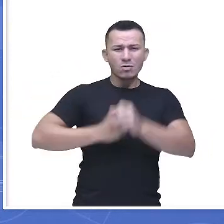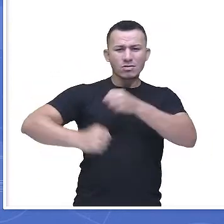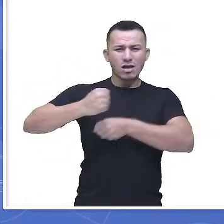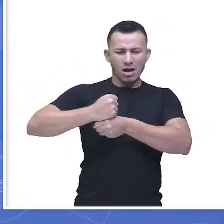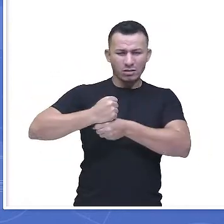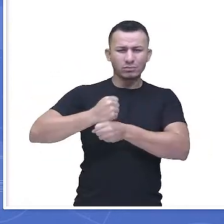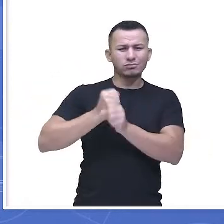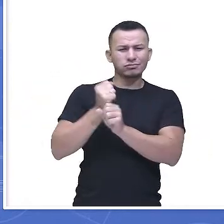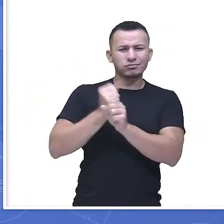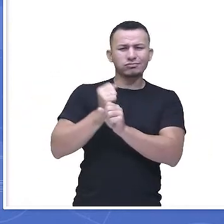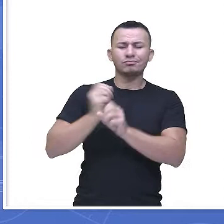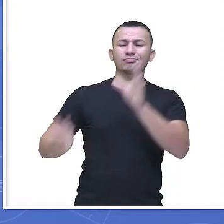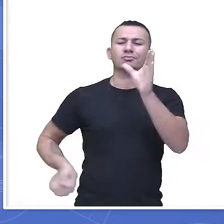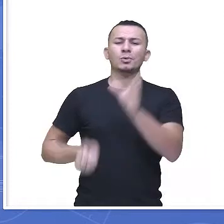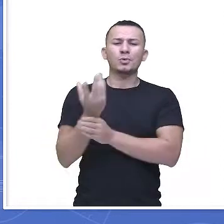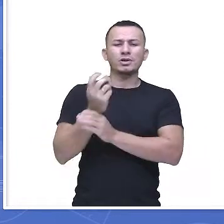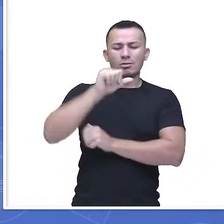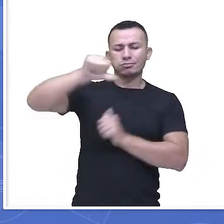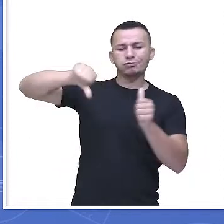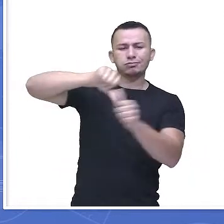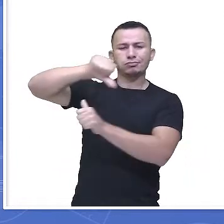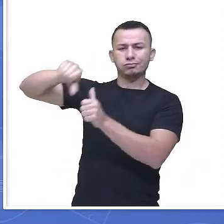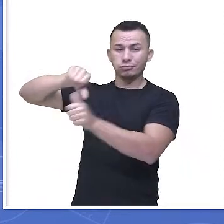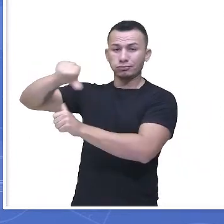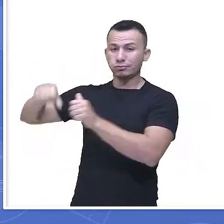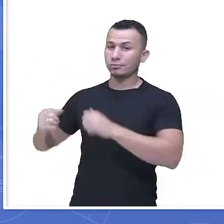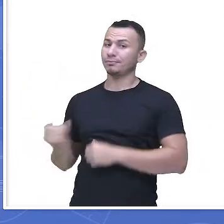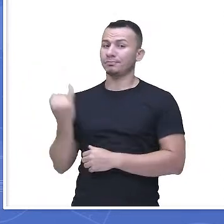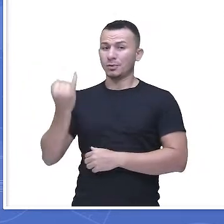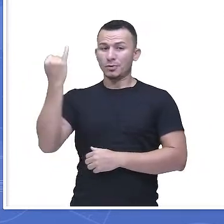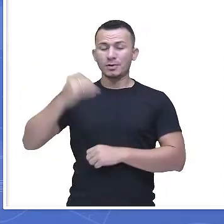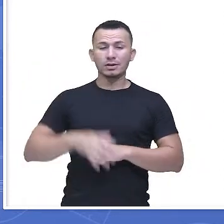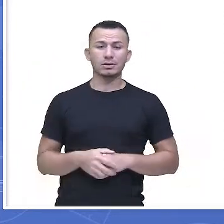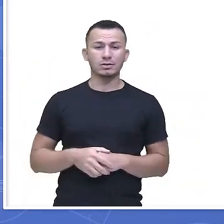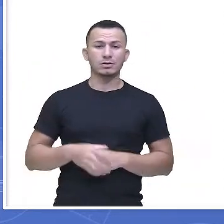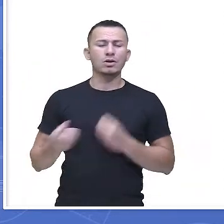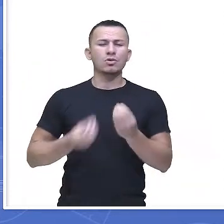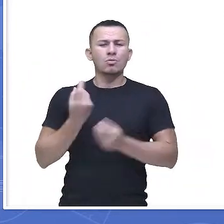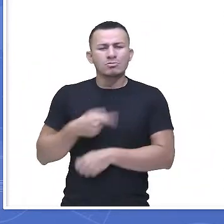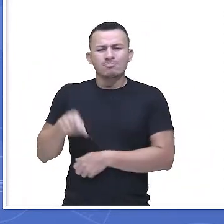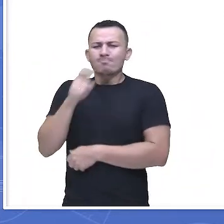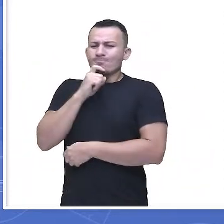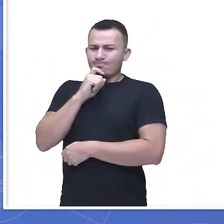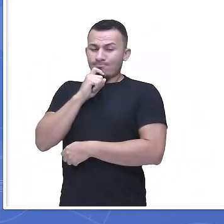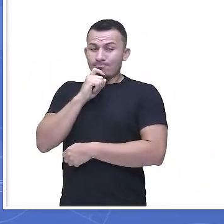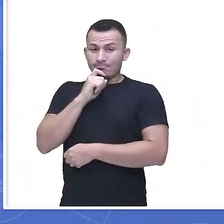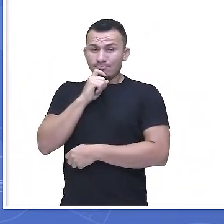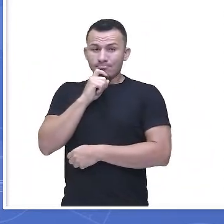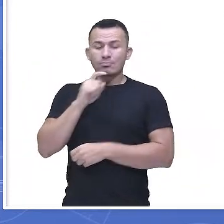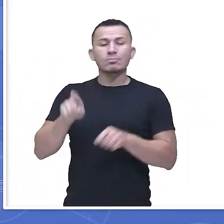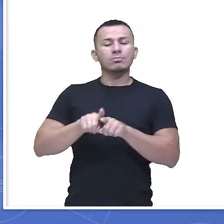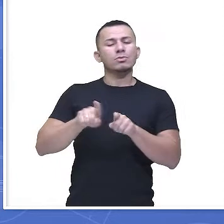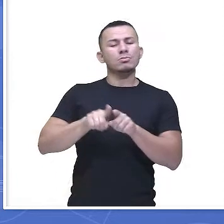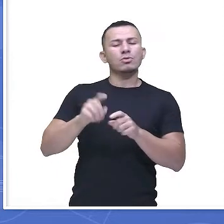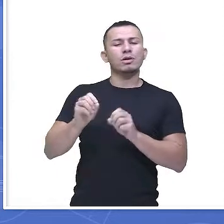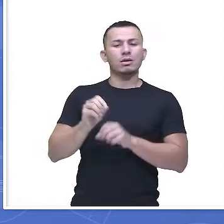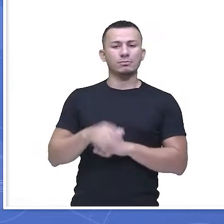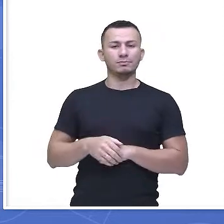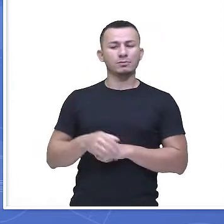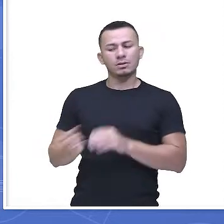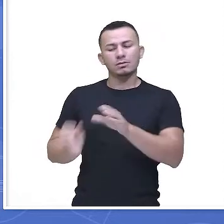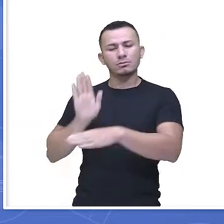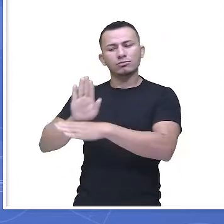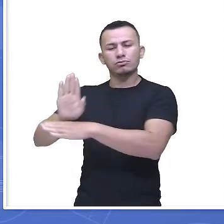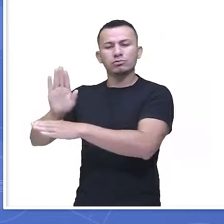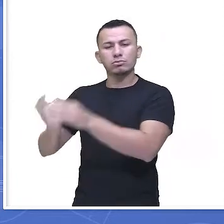sofreu processos importantes, como o seu resfriamento, viabilizando o